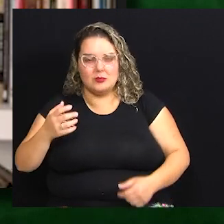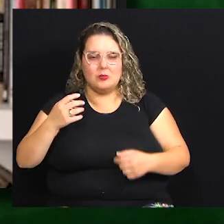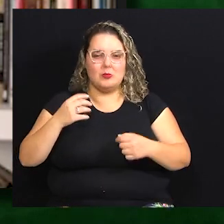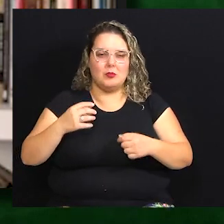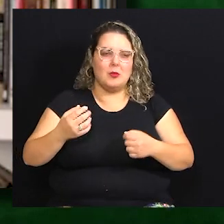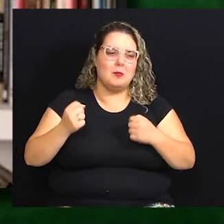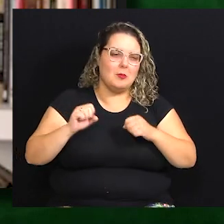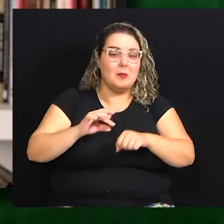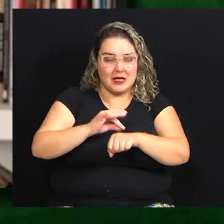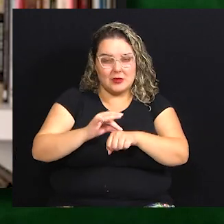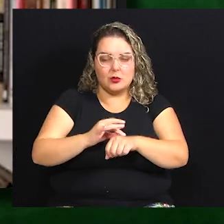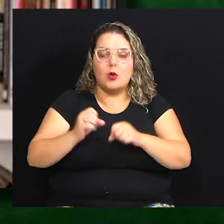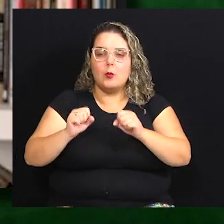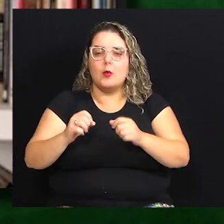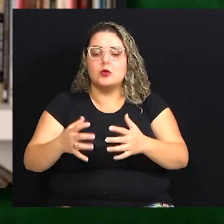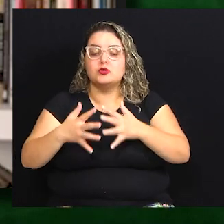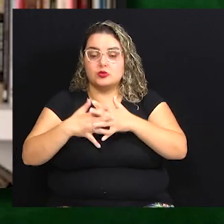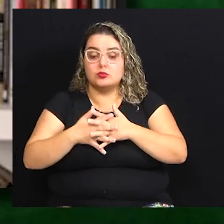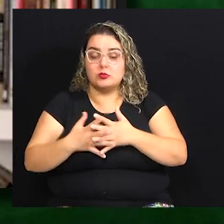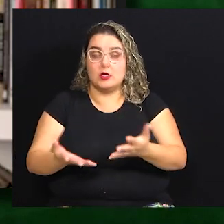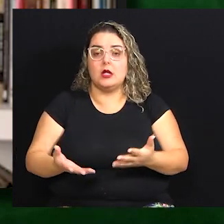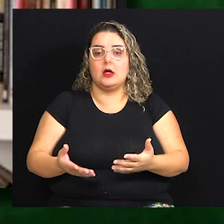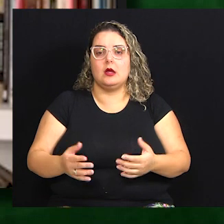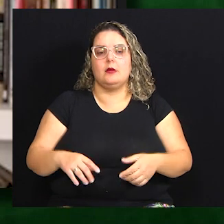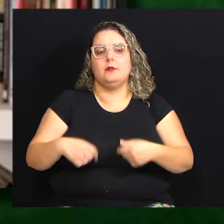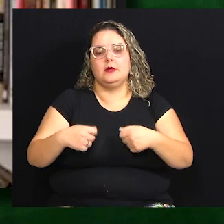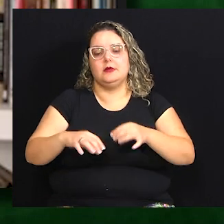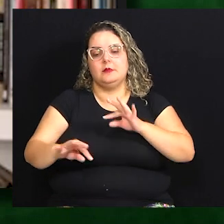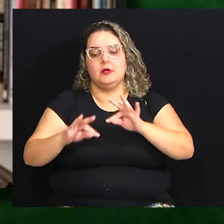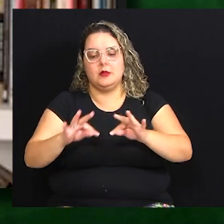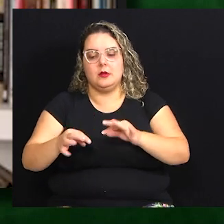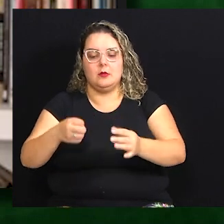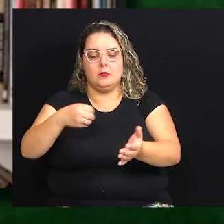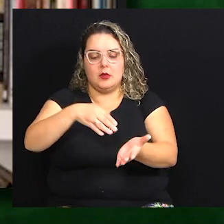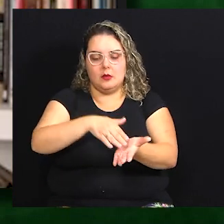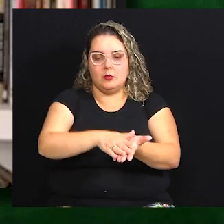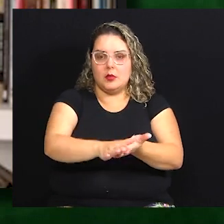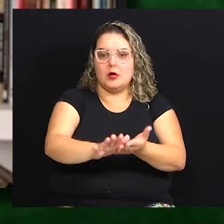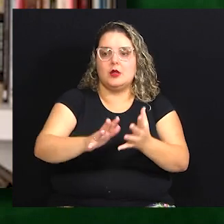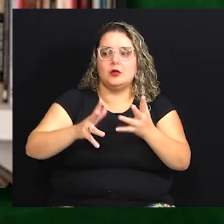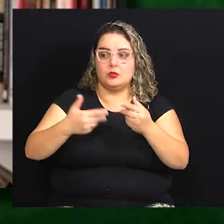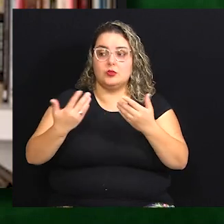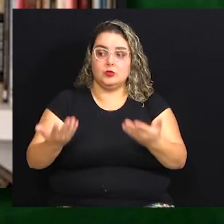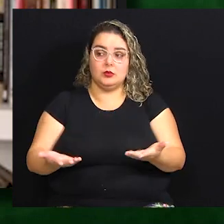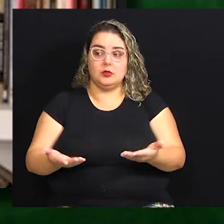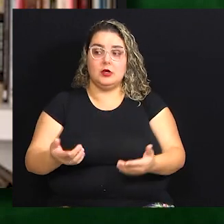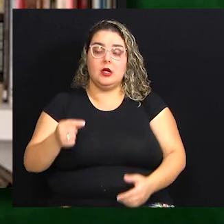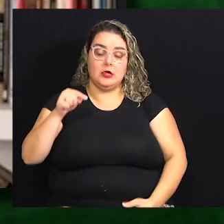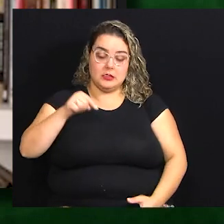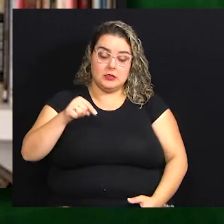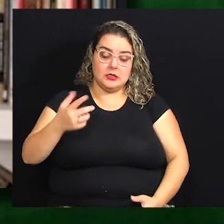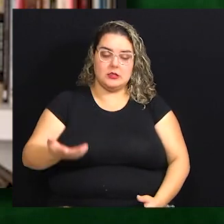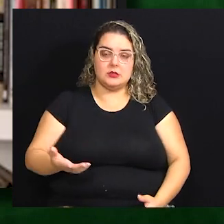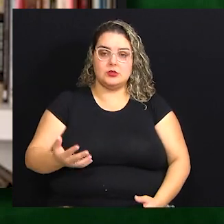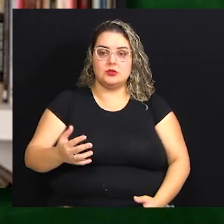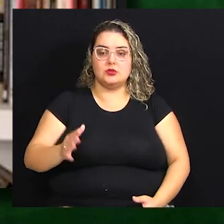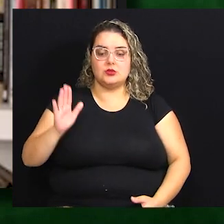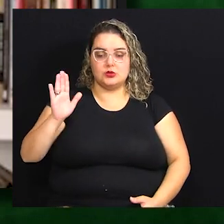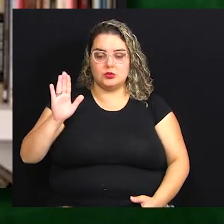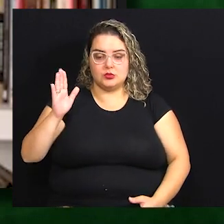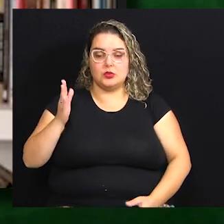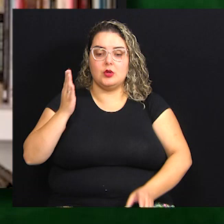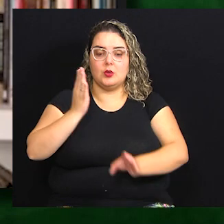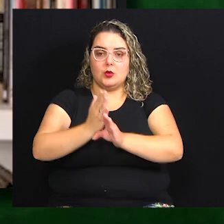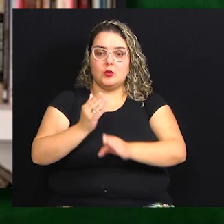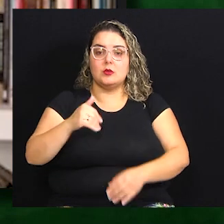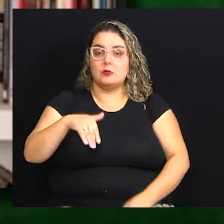esse passo, porque demanda de qualidade técnica, demanda capacidade de impressão e tudo mais. Então, nesse sentido, os candidatos encontrarão